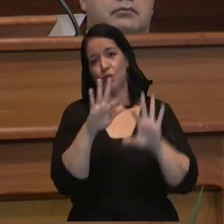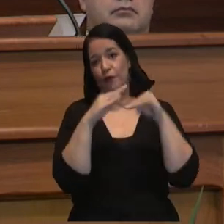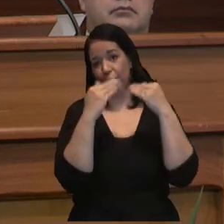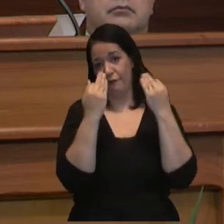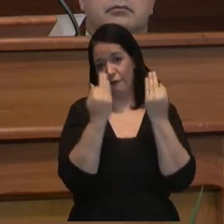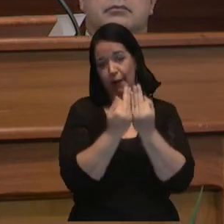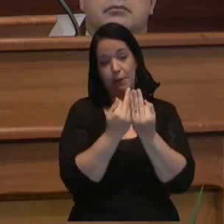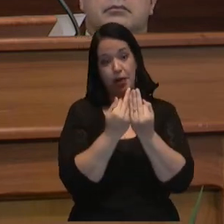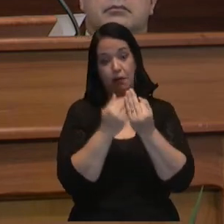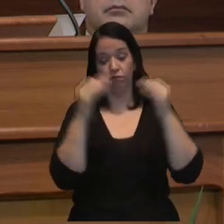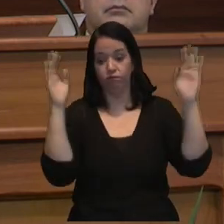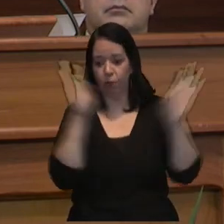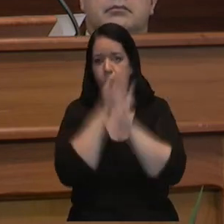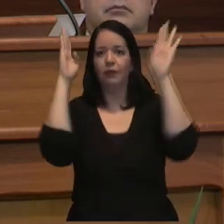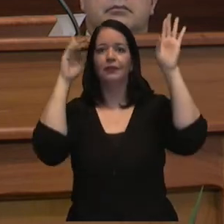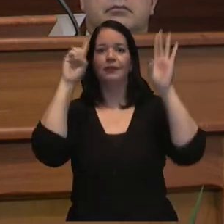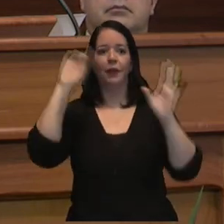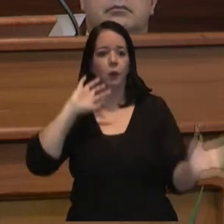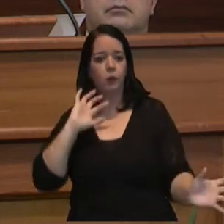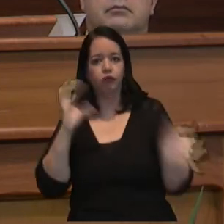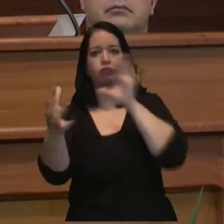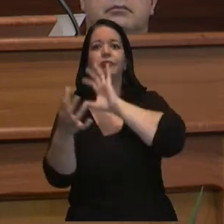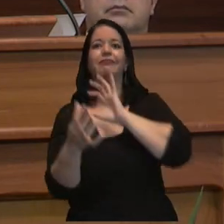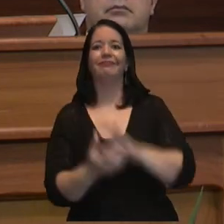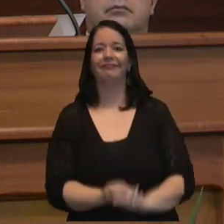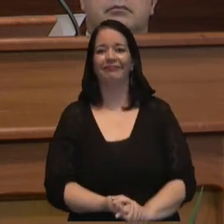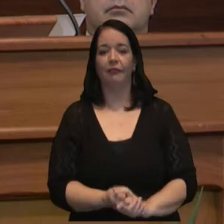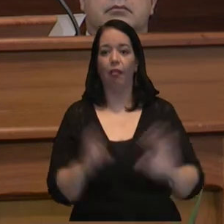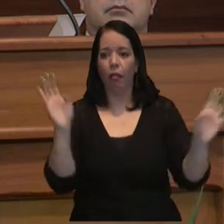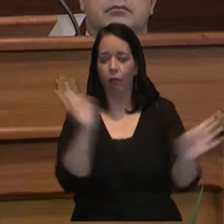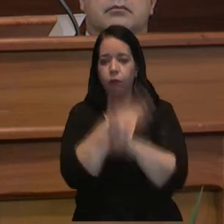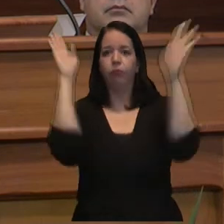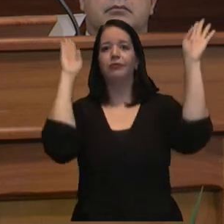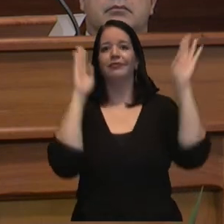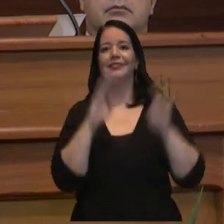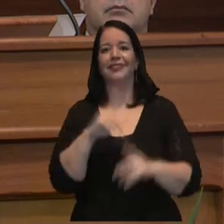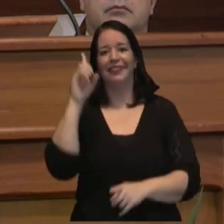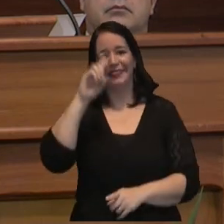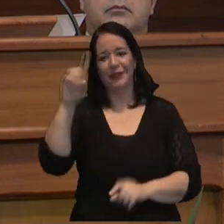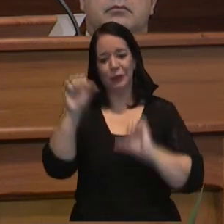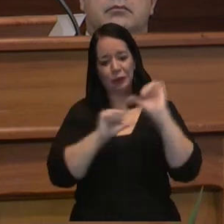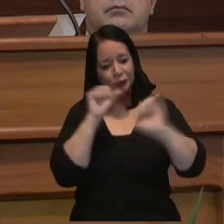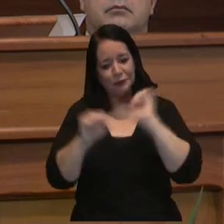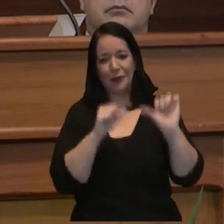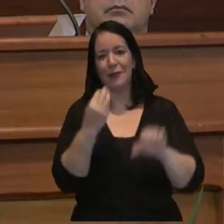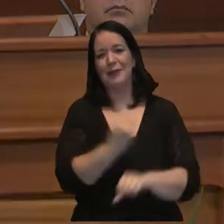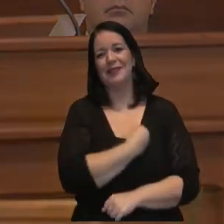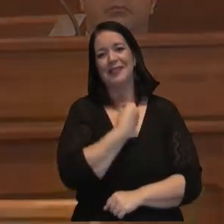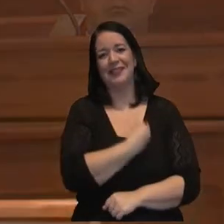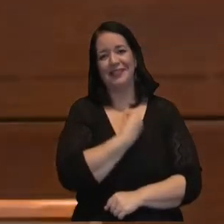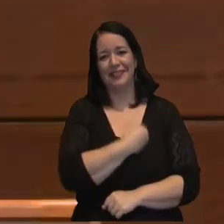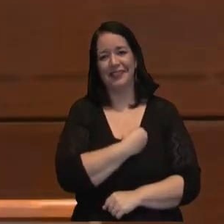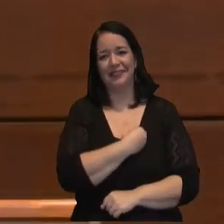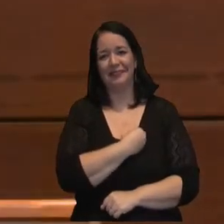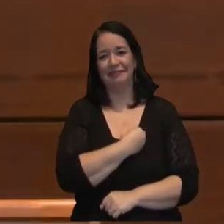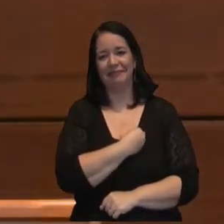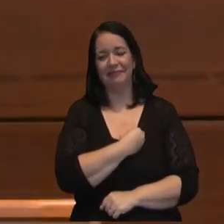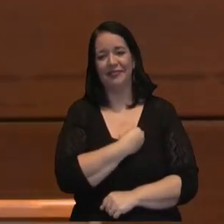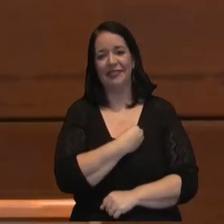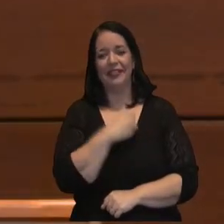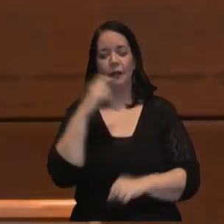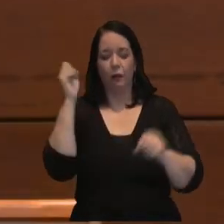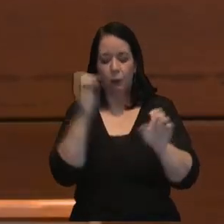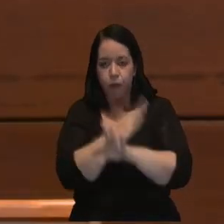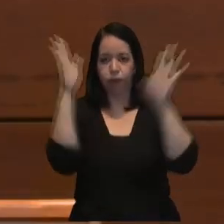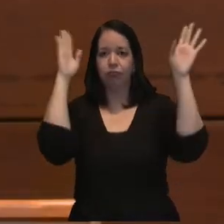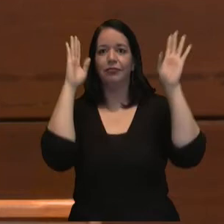num fechar de olhos. Num abrir e não fechar de olhos, no abrir e não